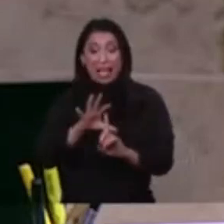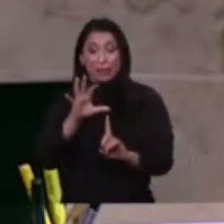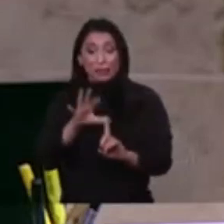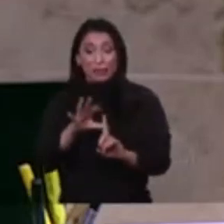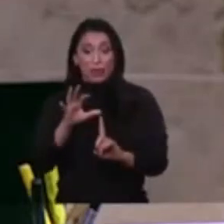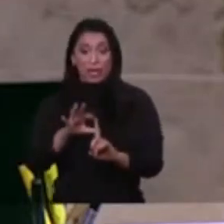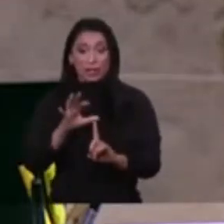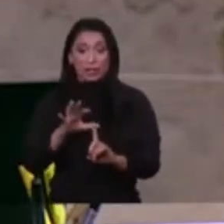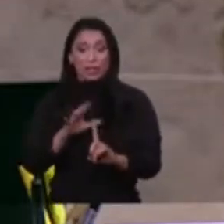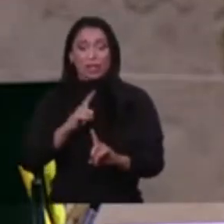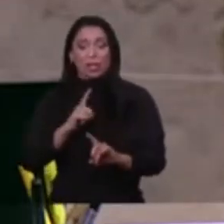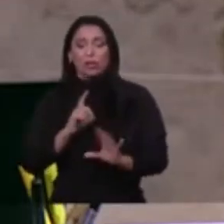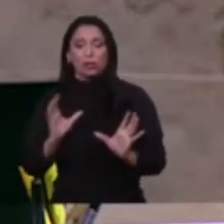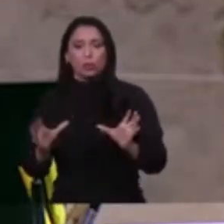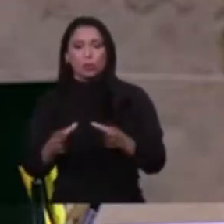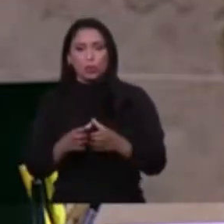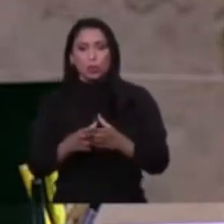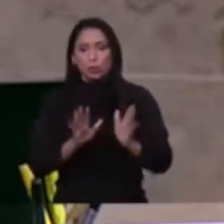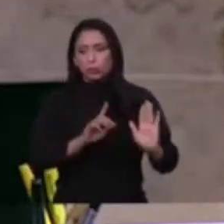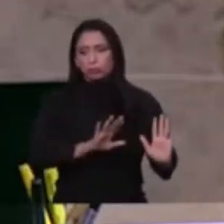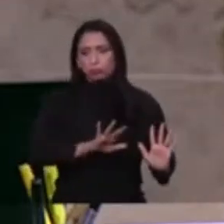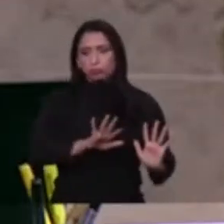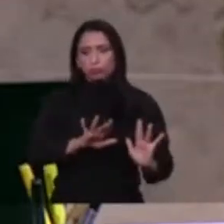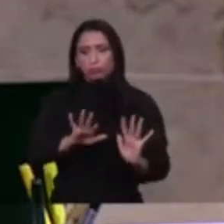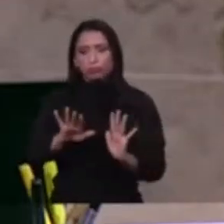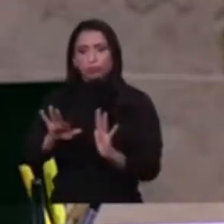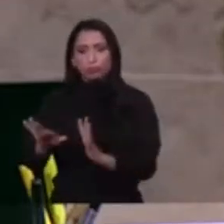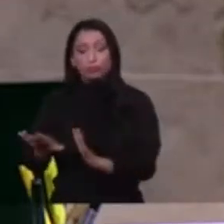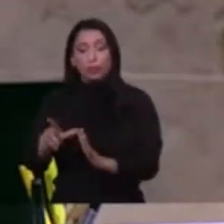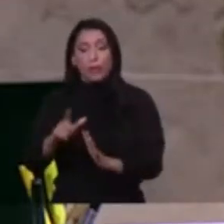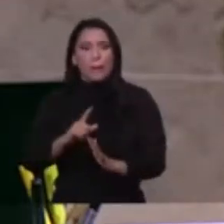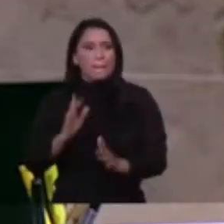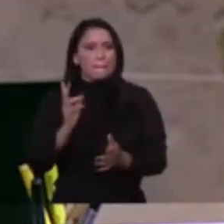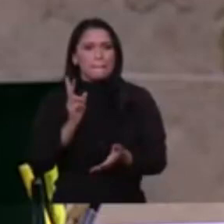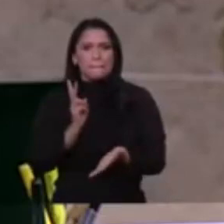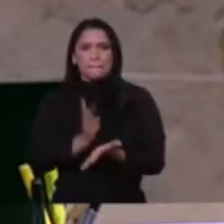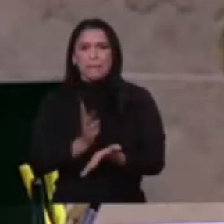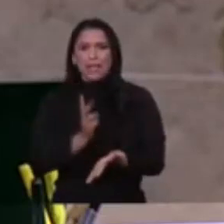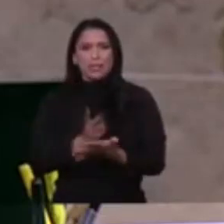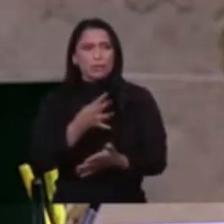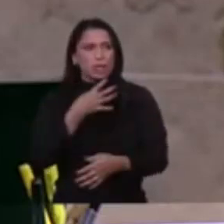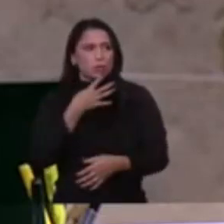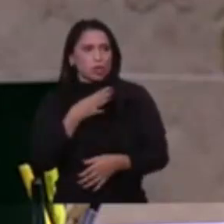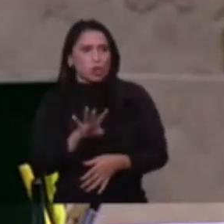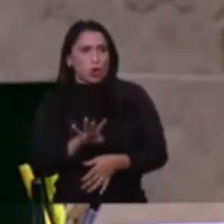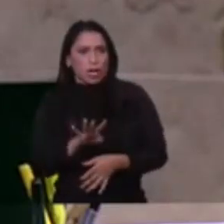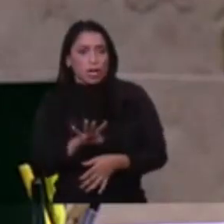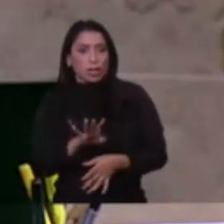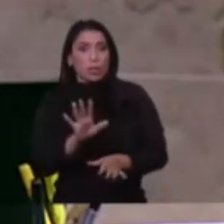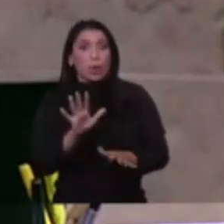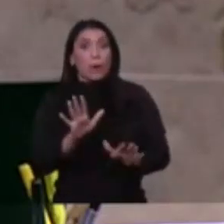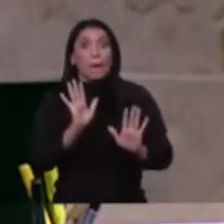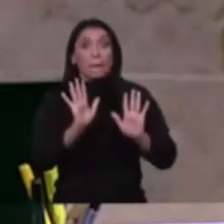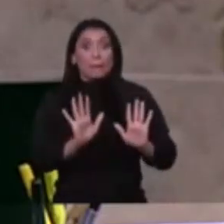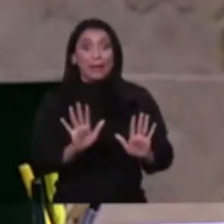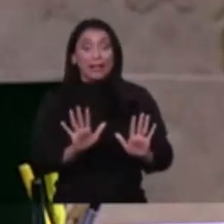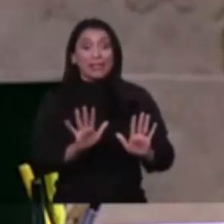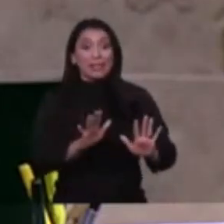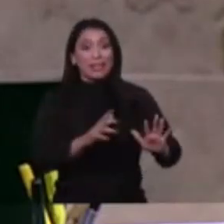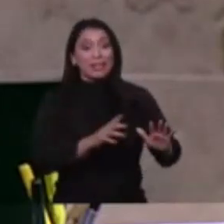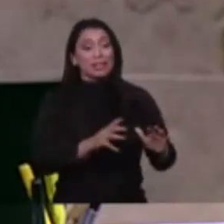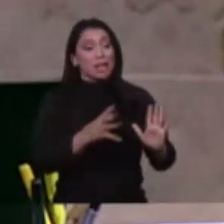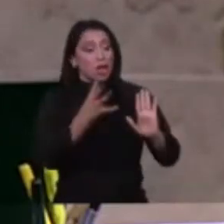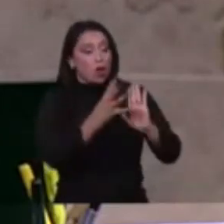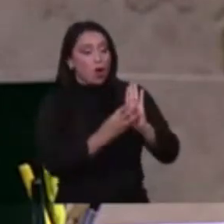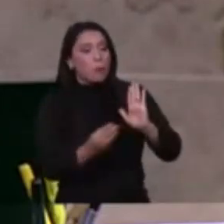os agentes integrantes do ato, ainda que não se conheçam, atrai a realização de ações por